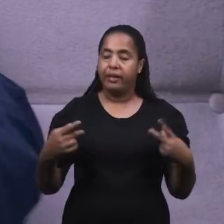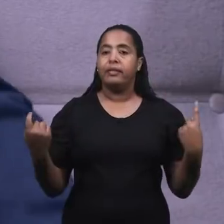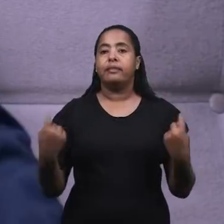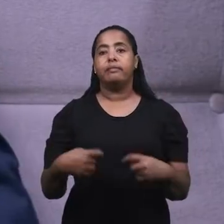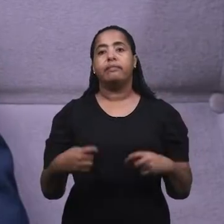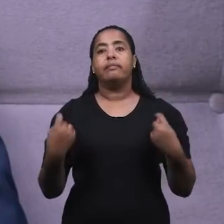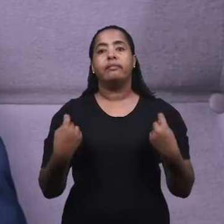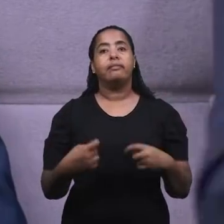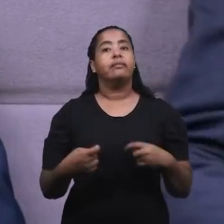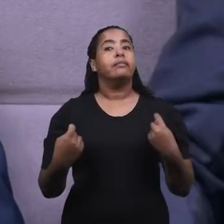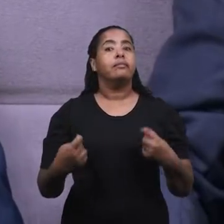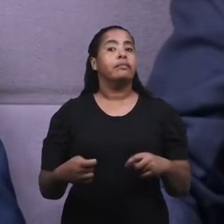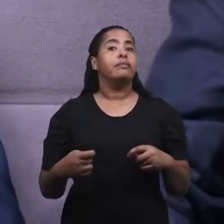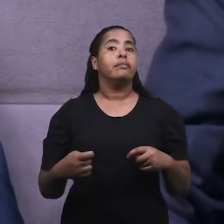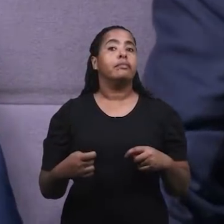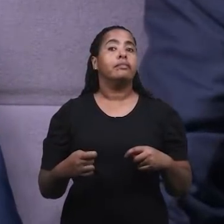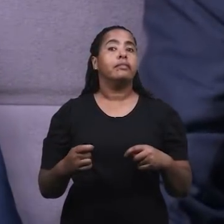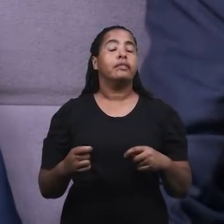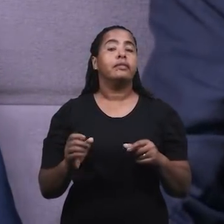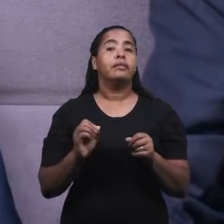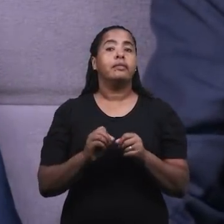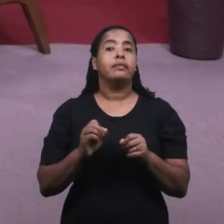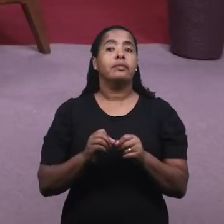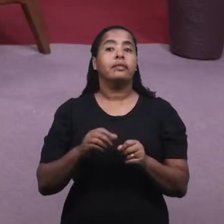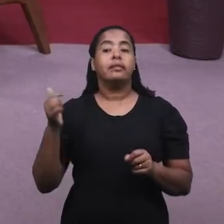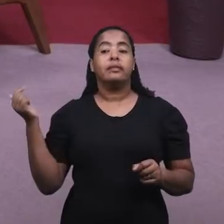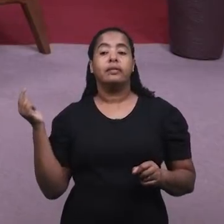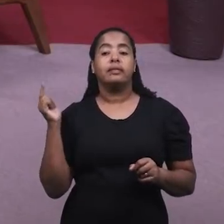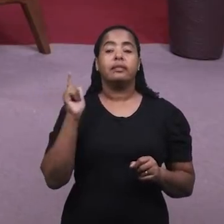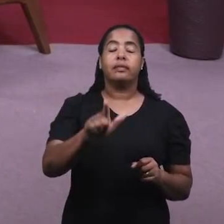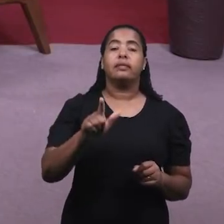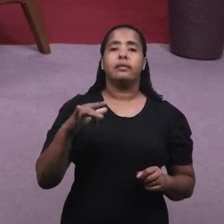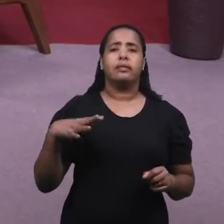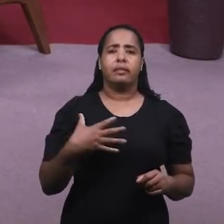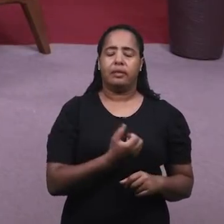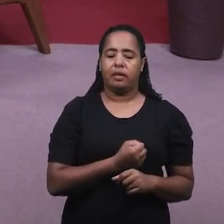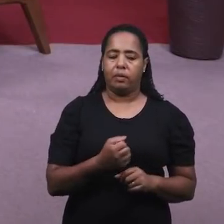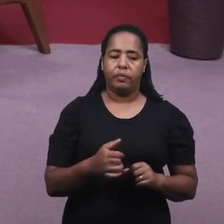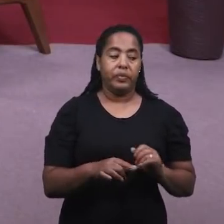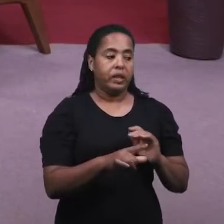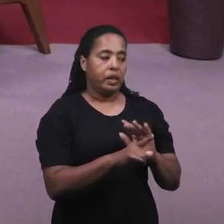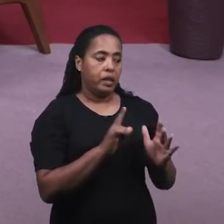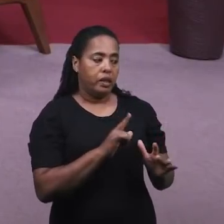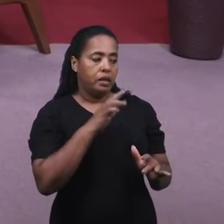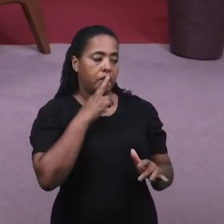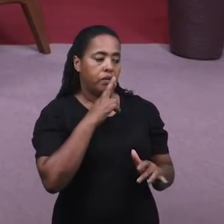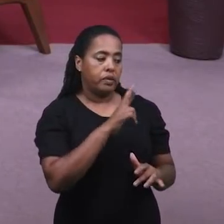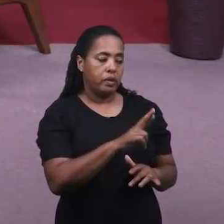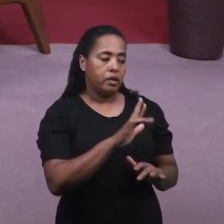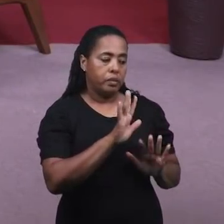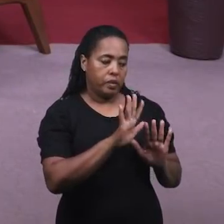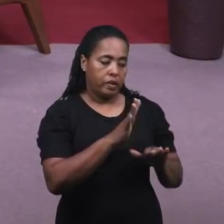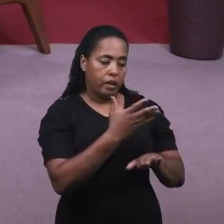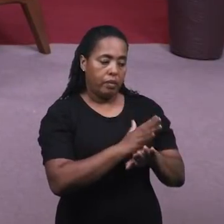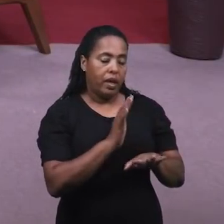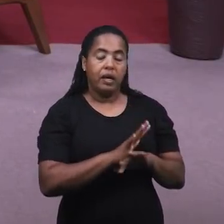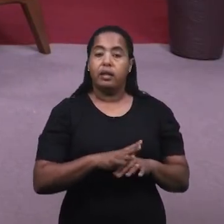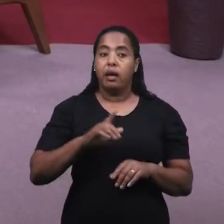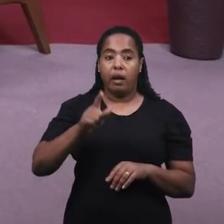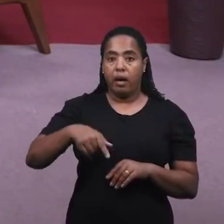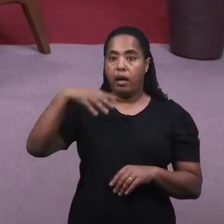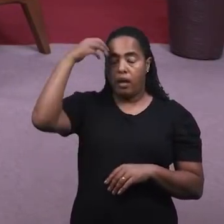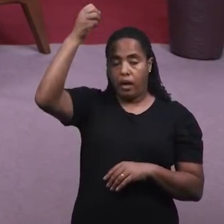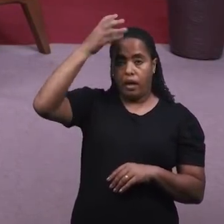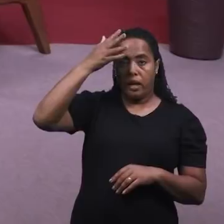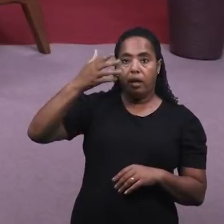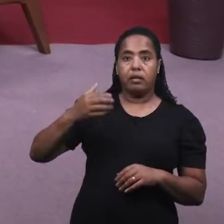fazer para alcançar a salvação? Mas antes de você responder da prática, veja que é a graça de Deus. Ele simplesmente